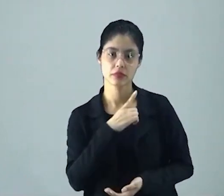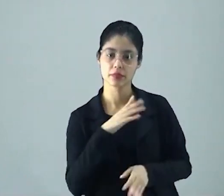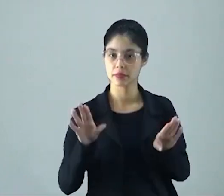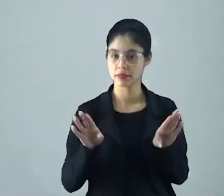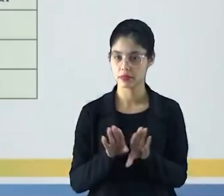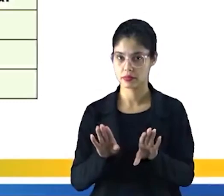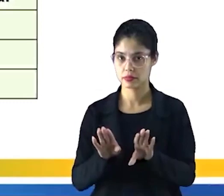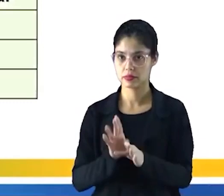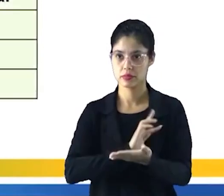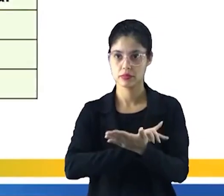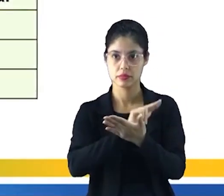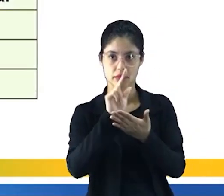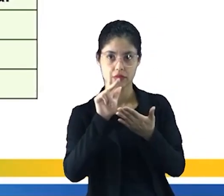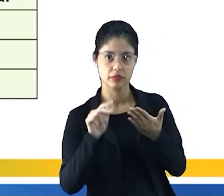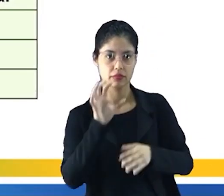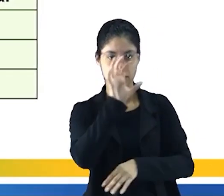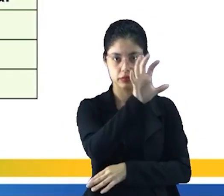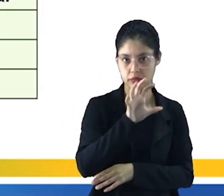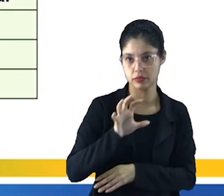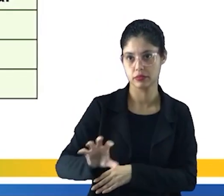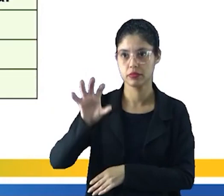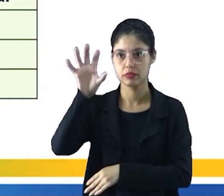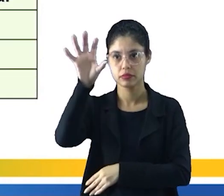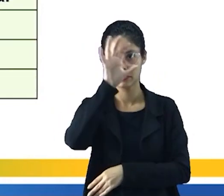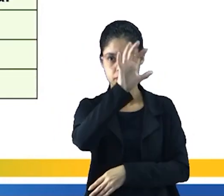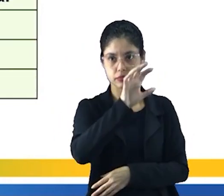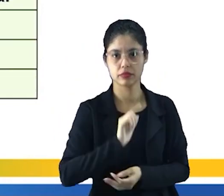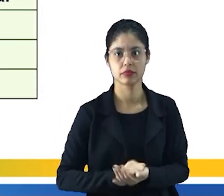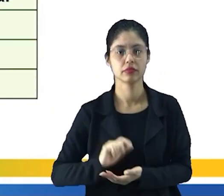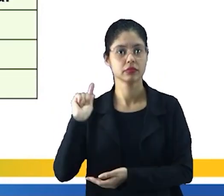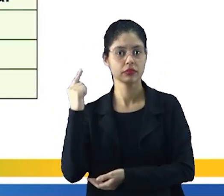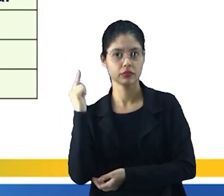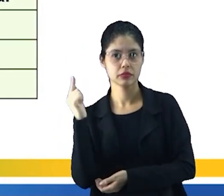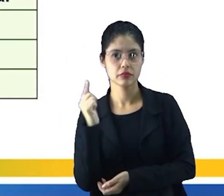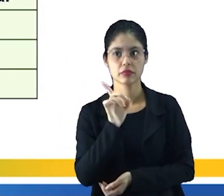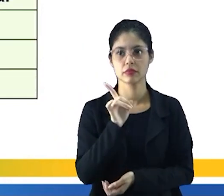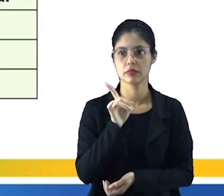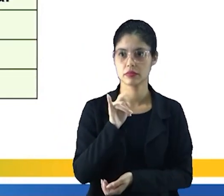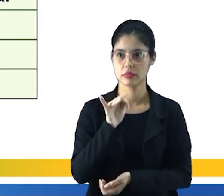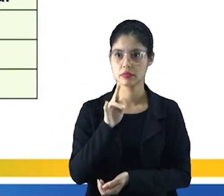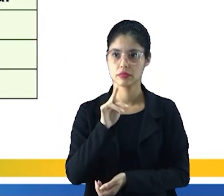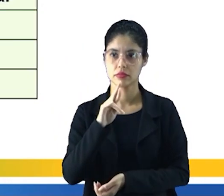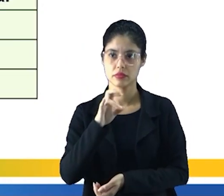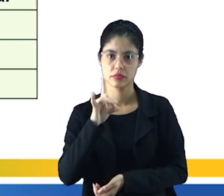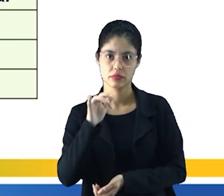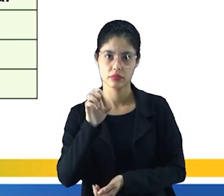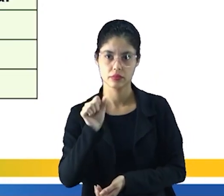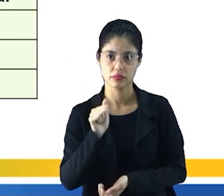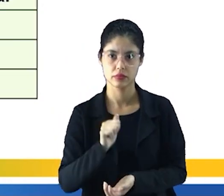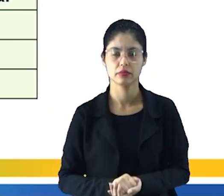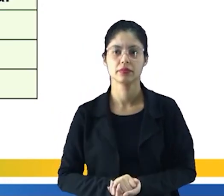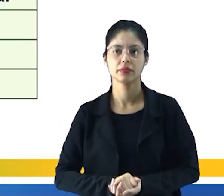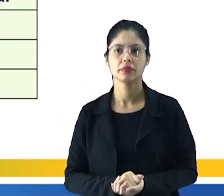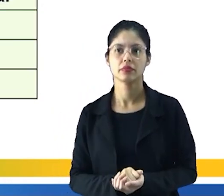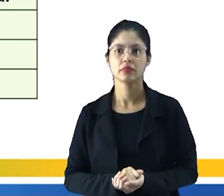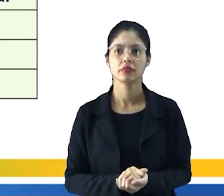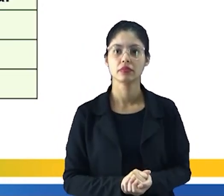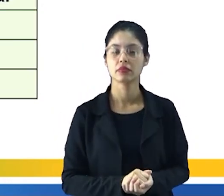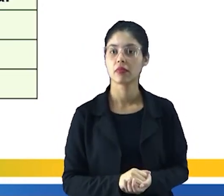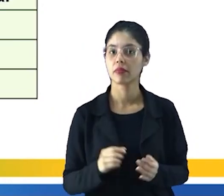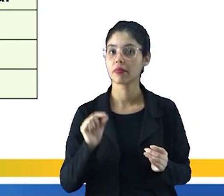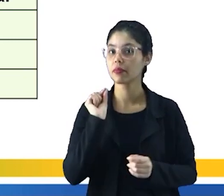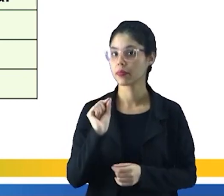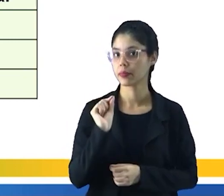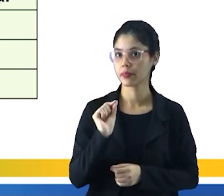também temos aqui as variedades regionais, geográficas ou diatópicas. Então